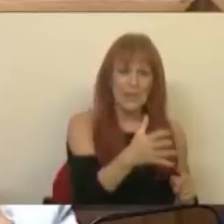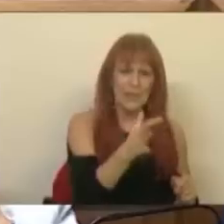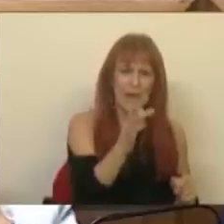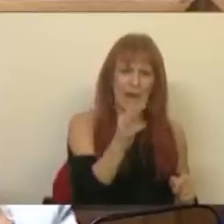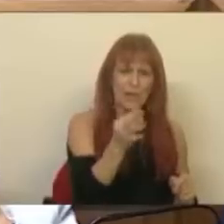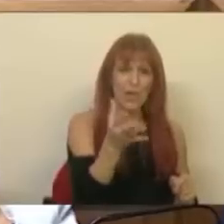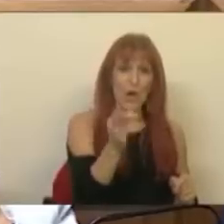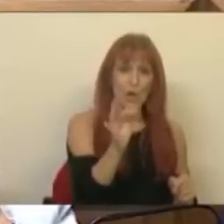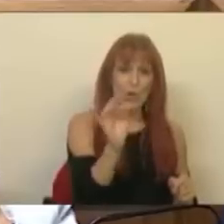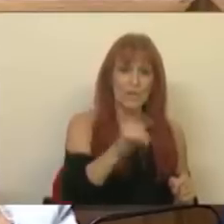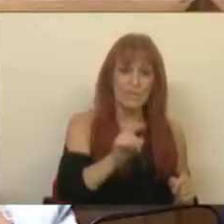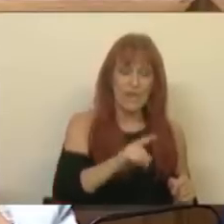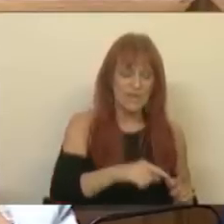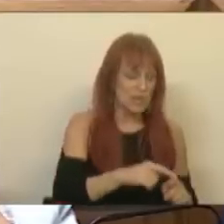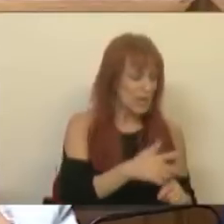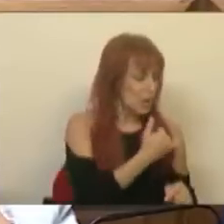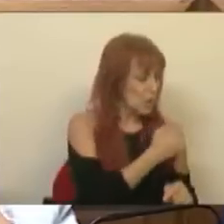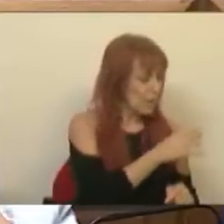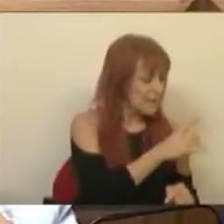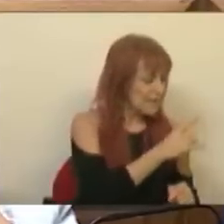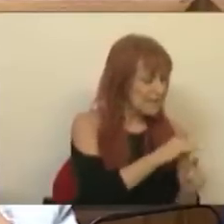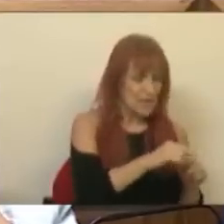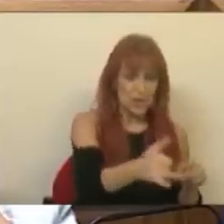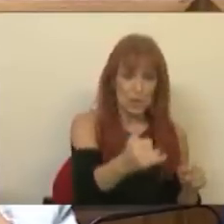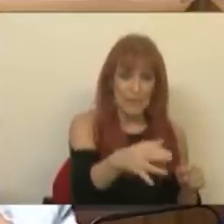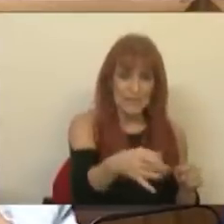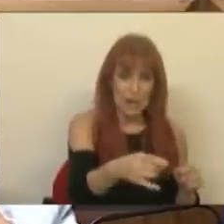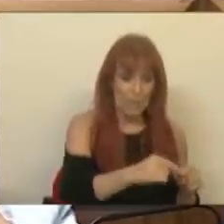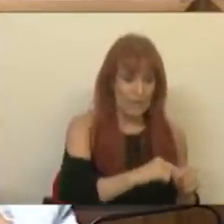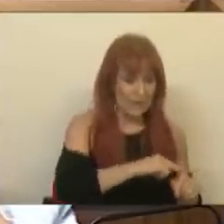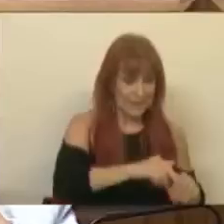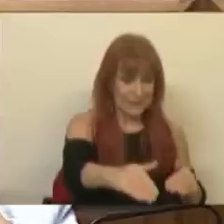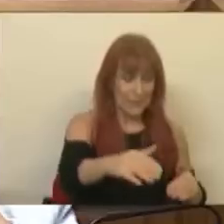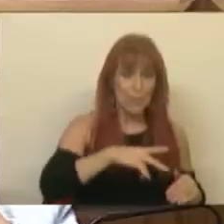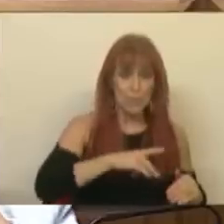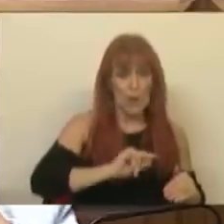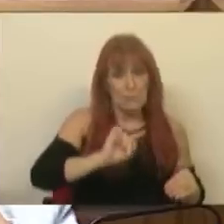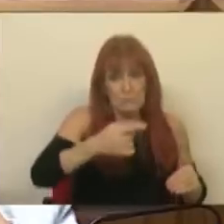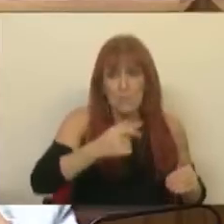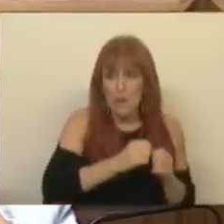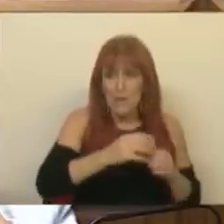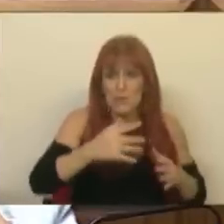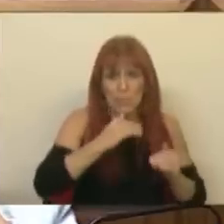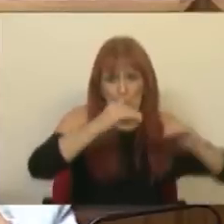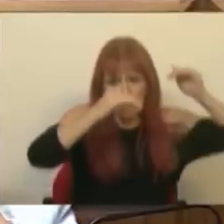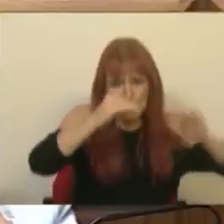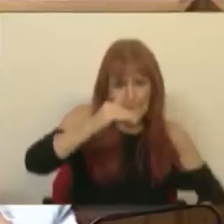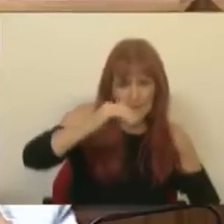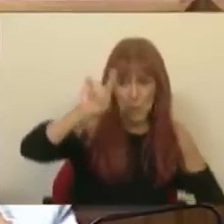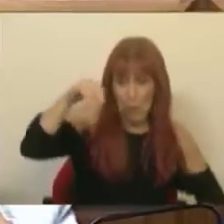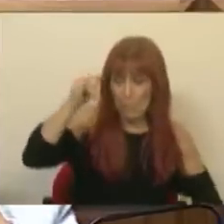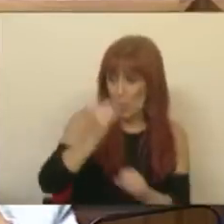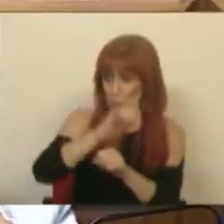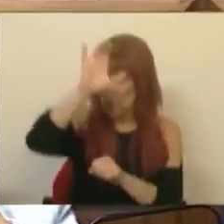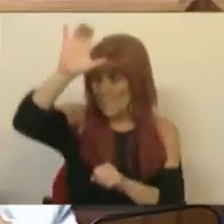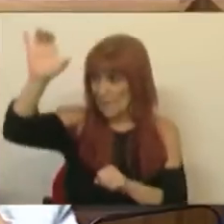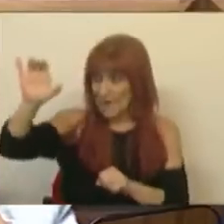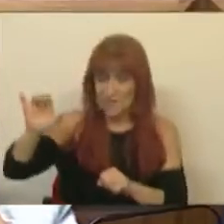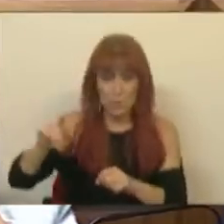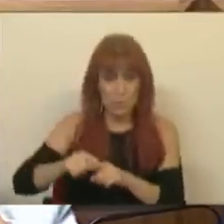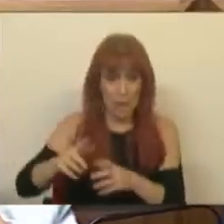dado que entre 2016 e 2019 nesse período Portugal apesar de tudo que cresceu muito menos do que os outros países